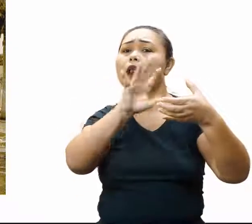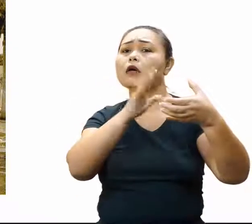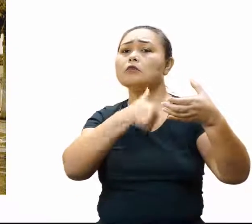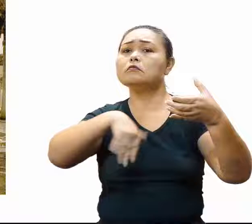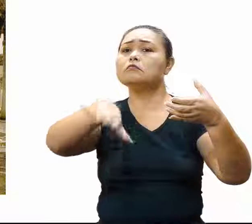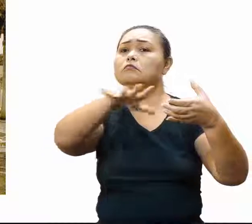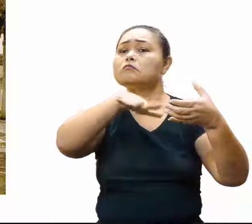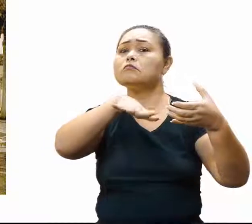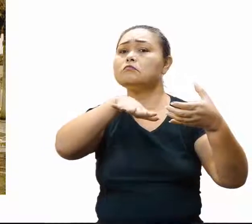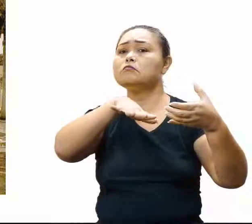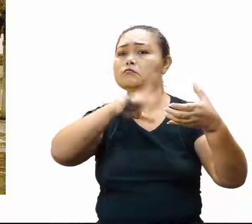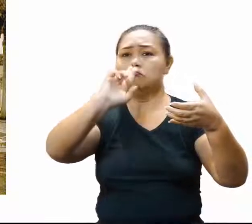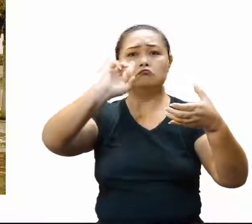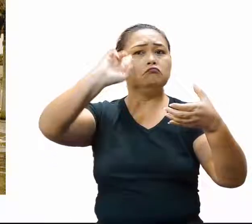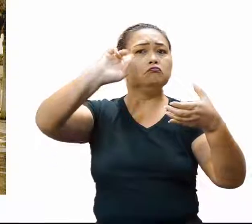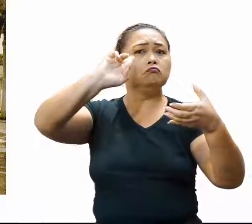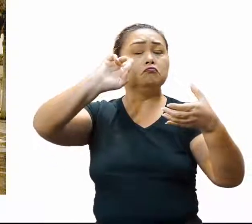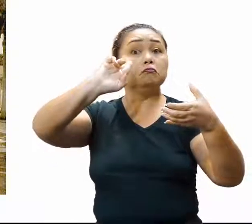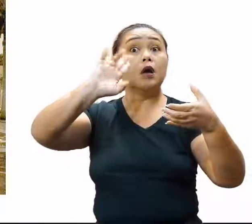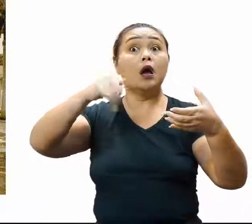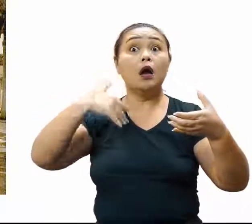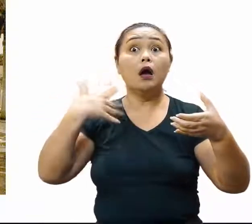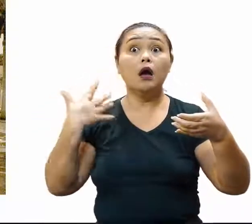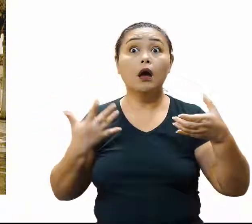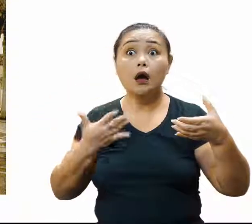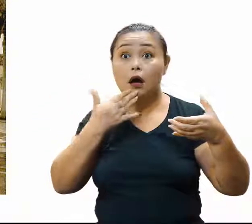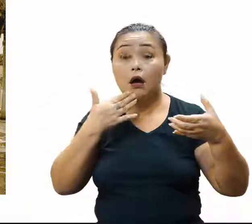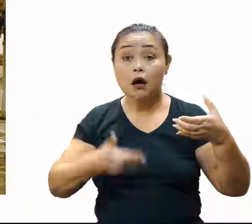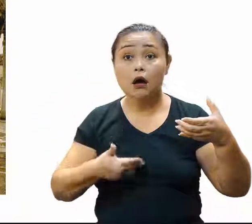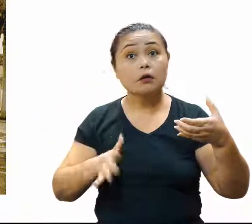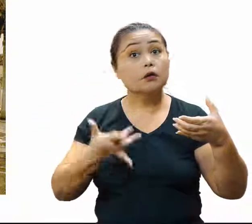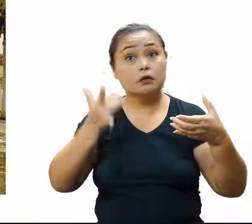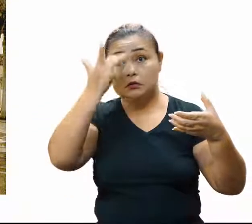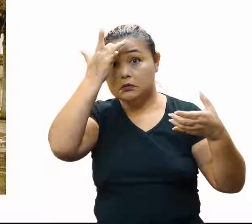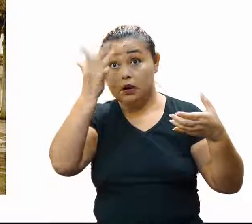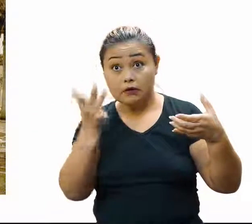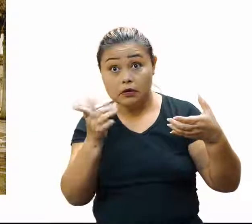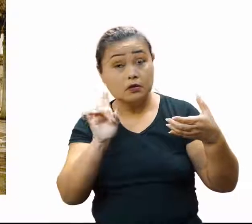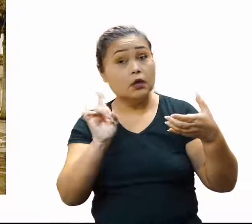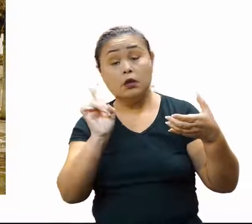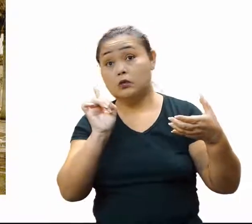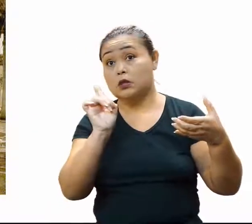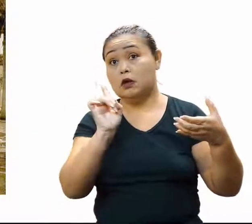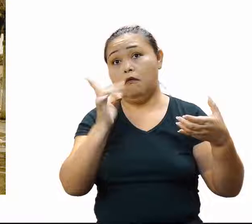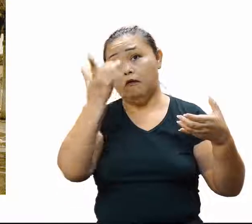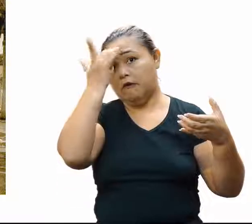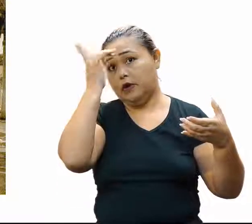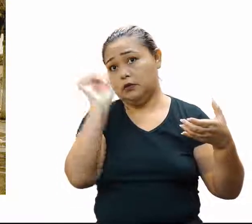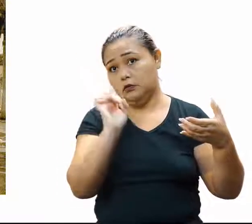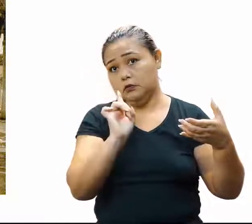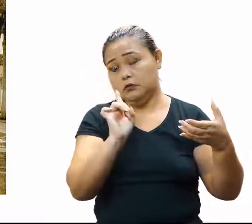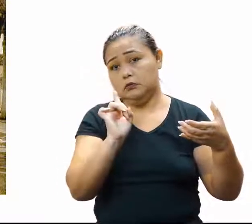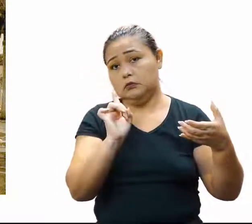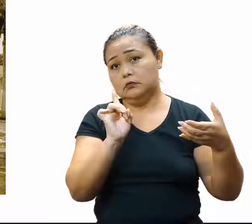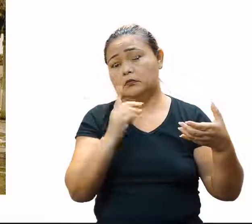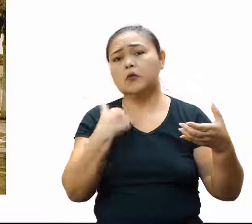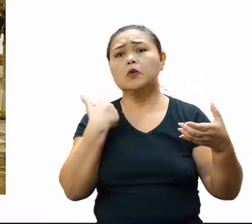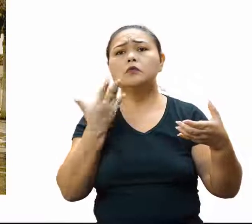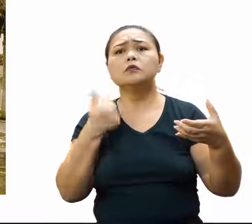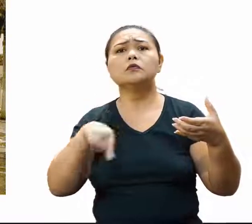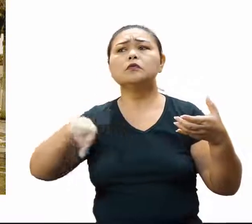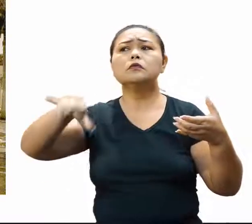área. Caramba! Então será fácil? Não, fácil em termo. Como o cara já tinha uma